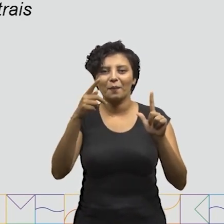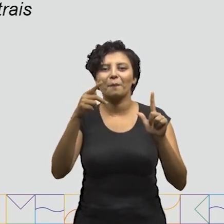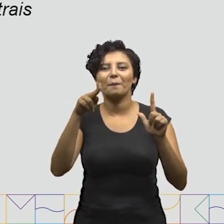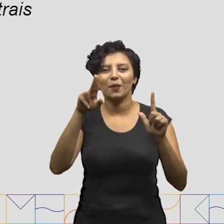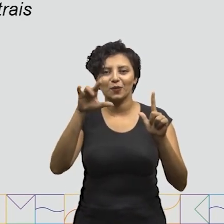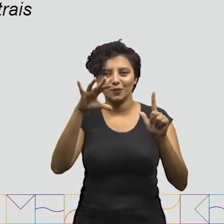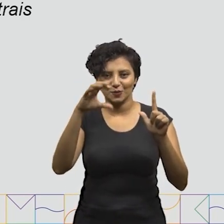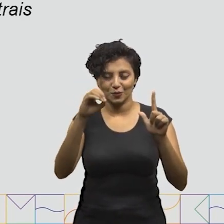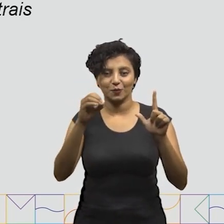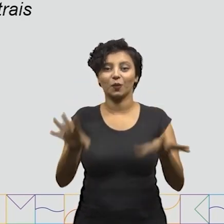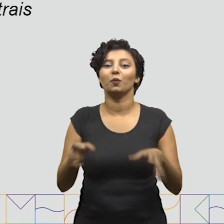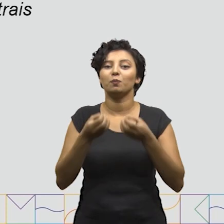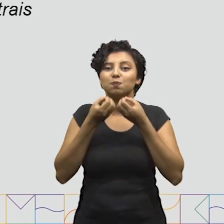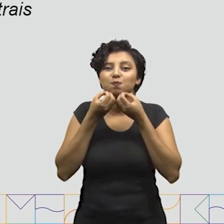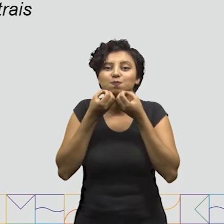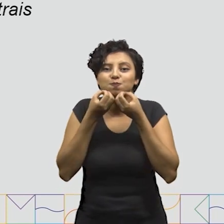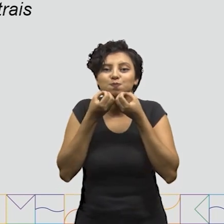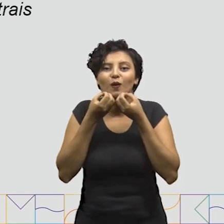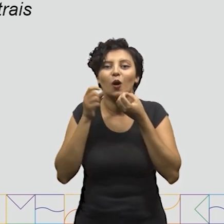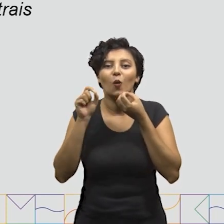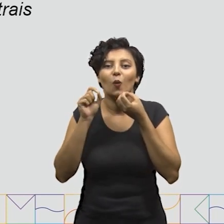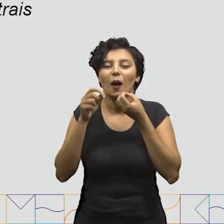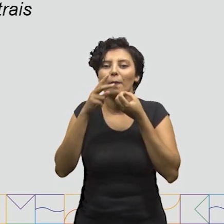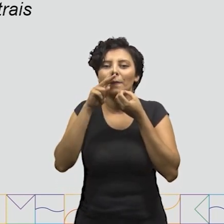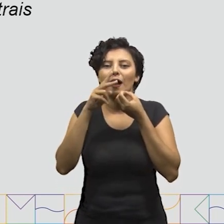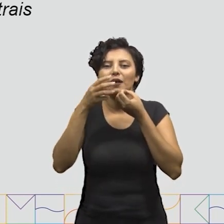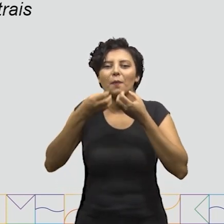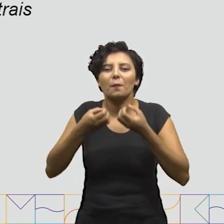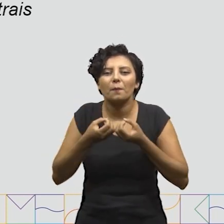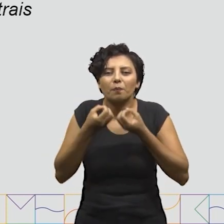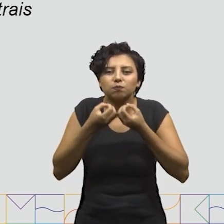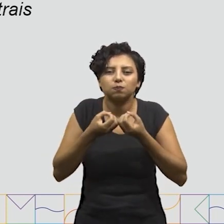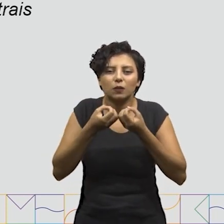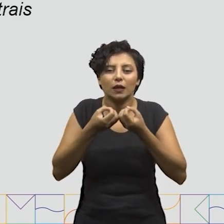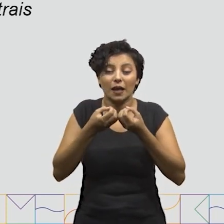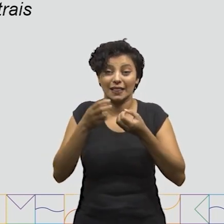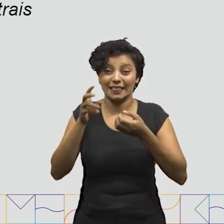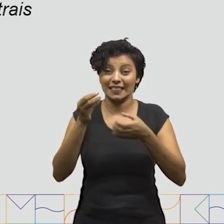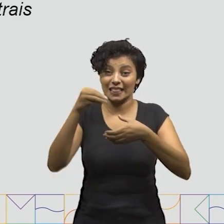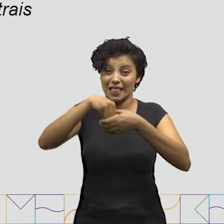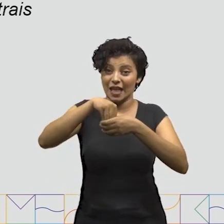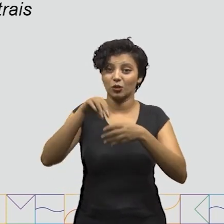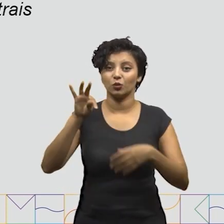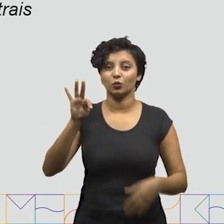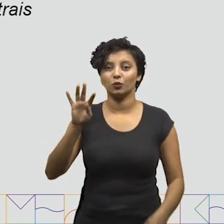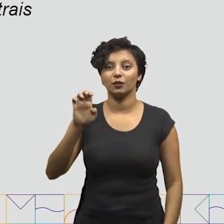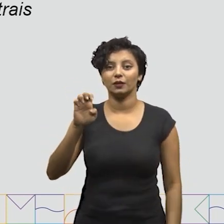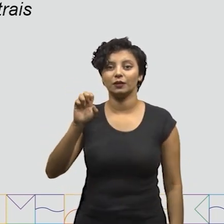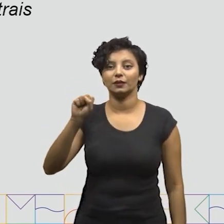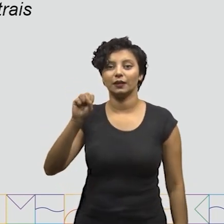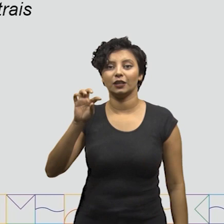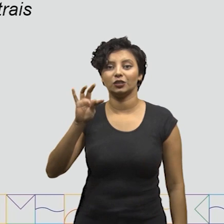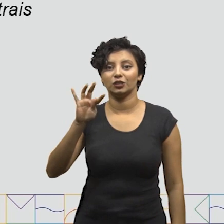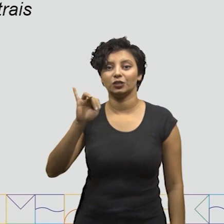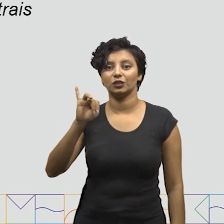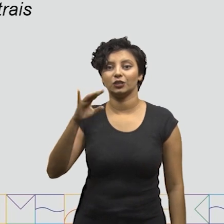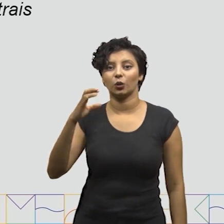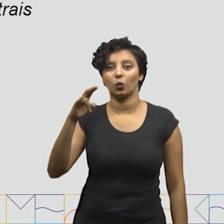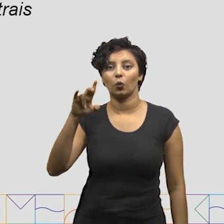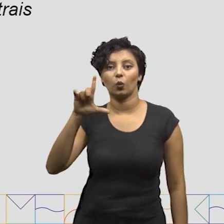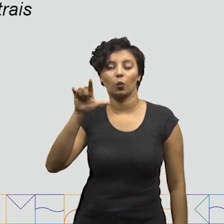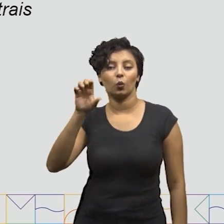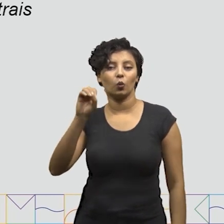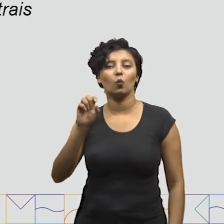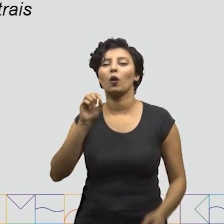prepúcio. O saco escrotal é uma espécie de bolsa ou saco onde ficam os testículos. Nos